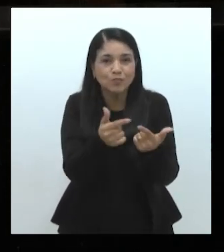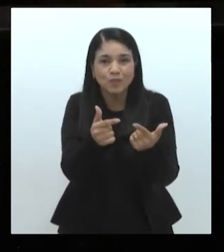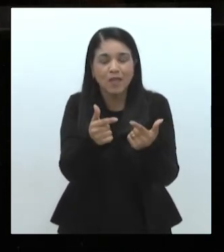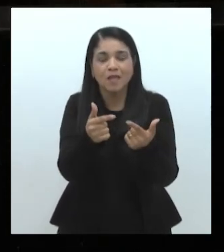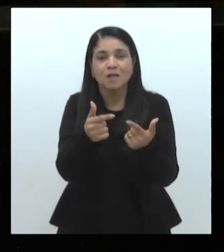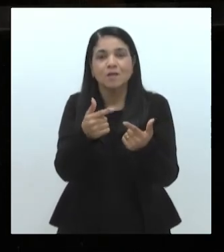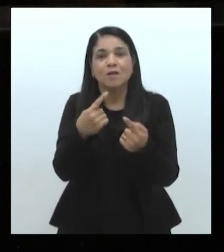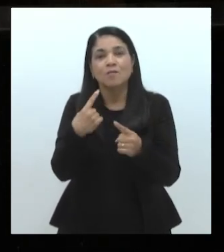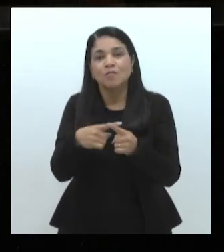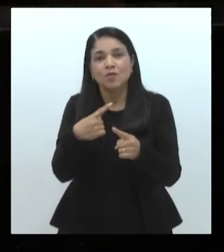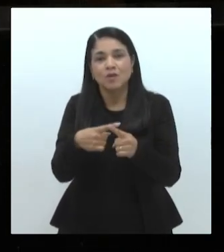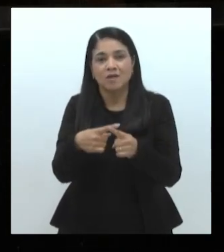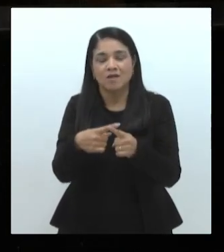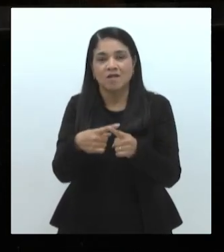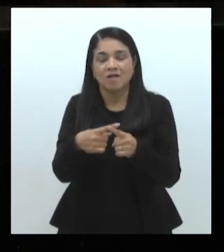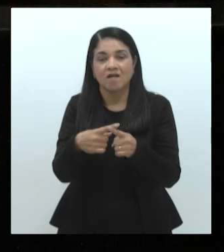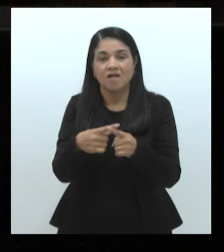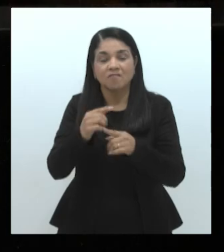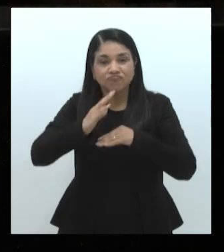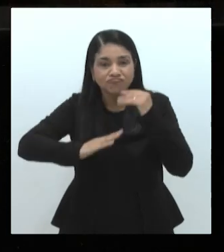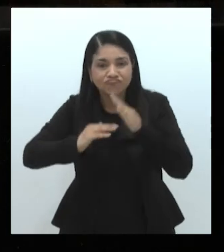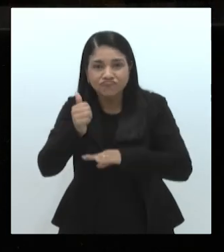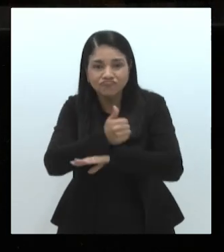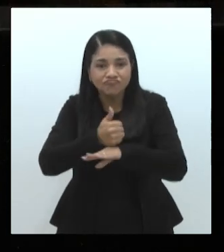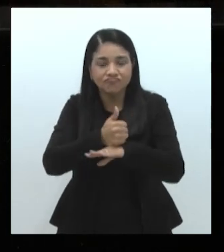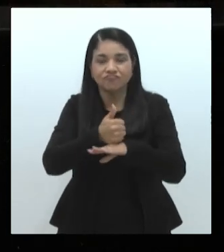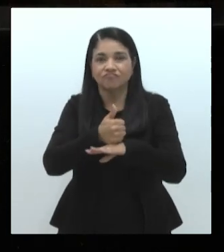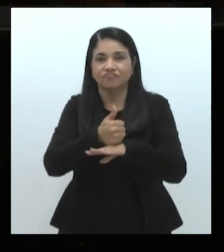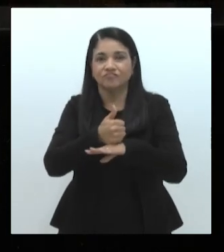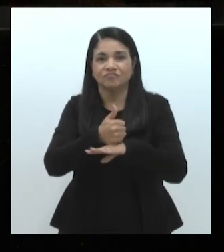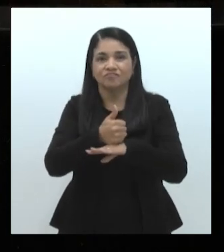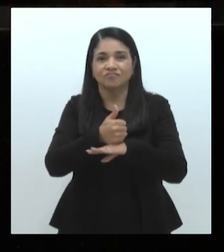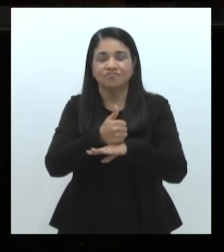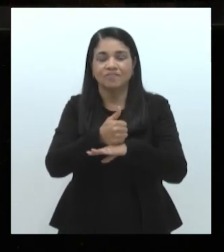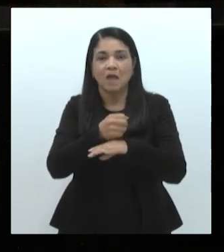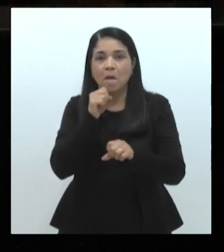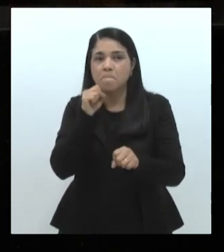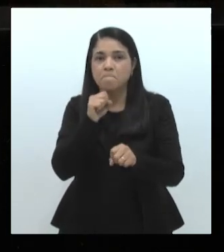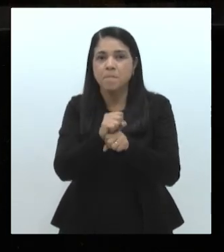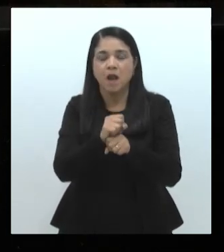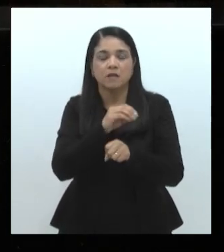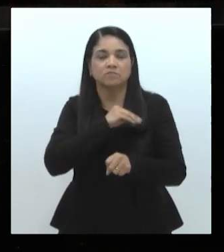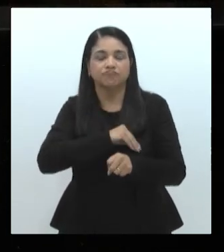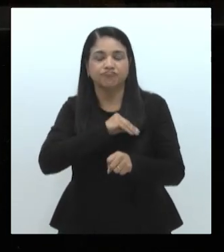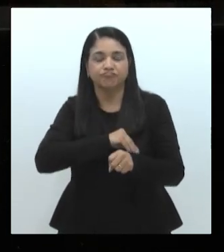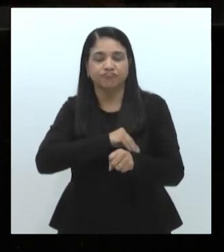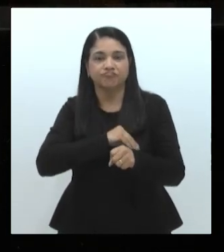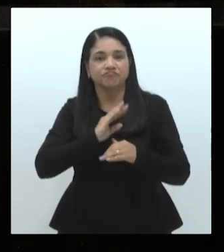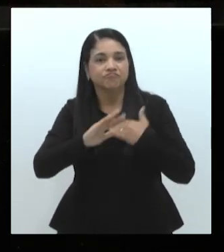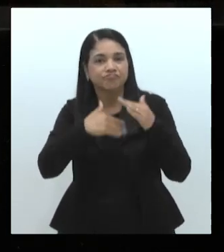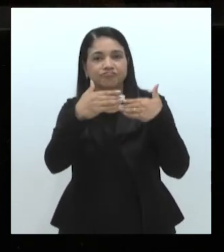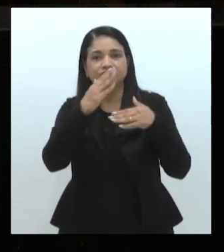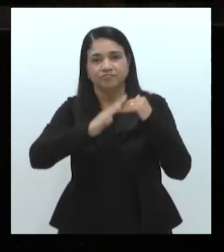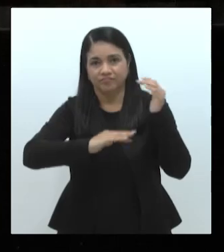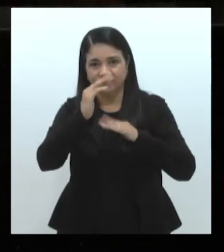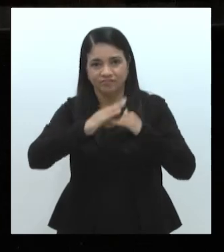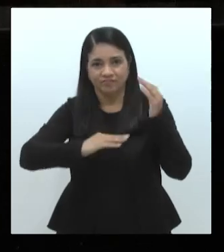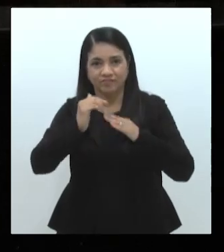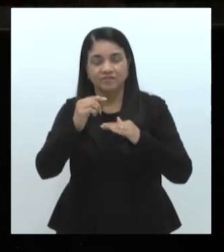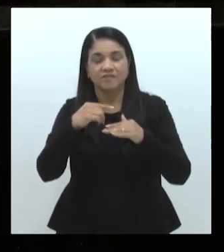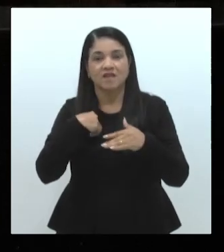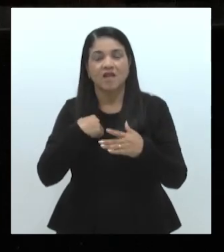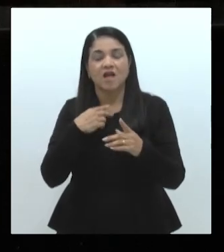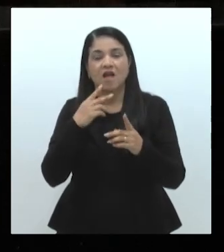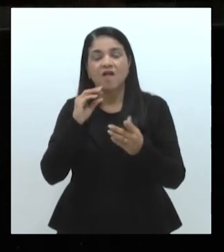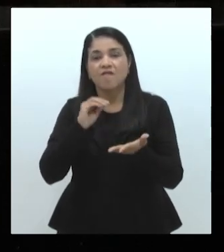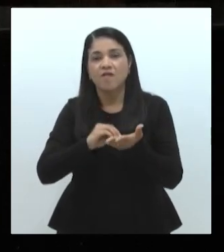descontinuidade de suas funções originais, da estagnação na progressão funcional e da total falta de